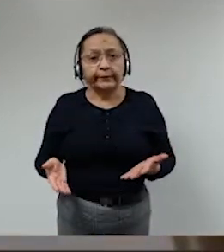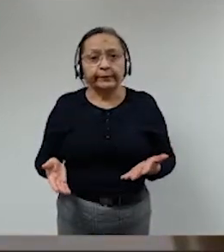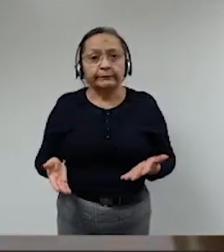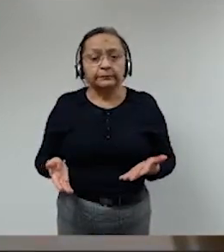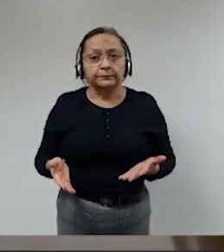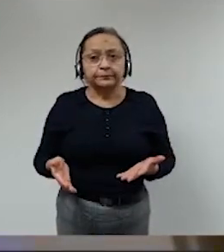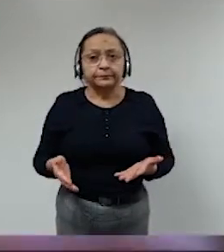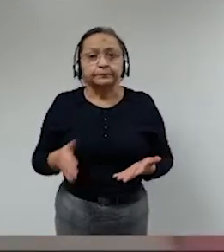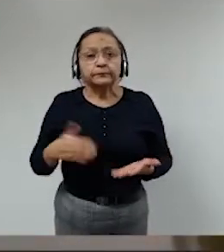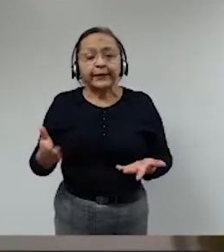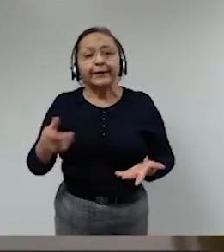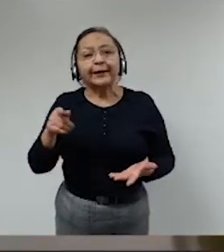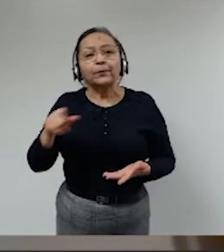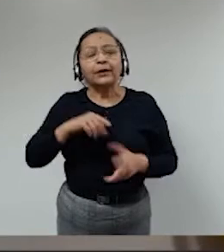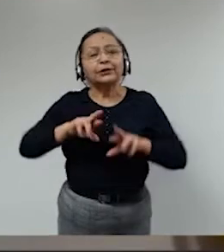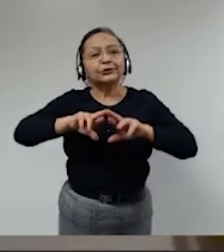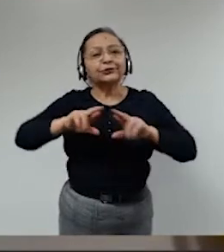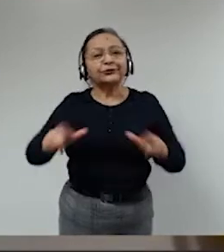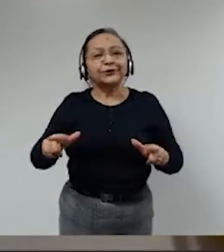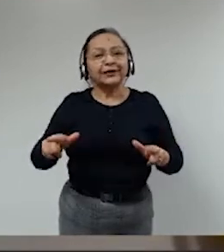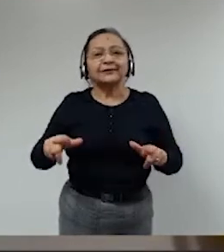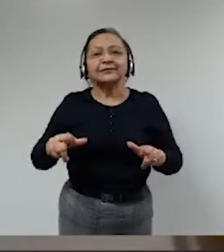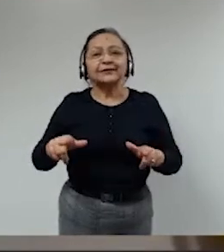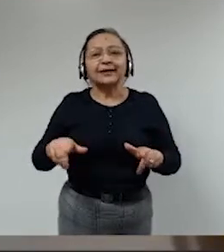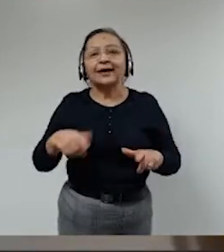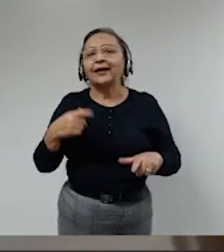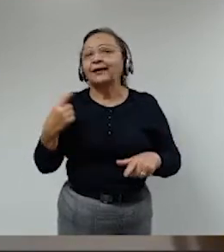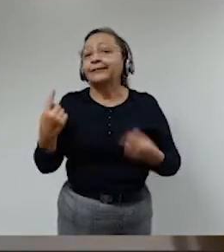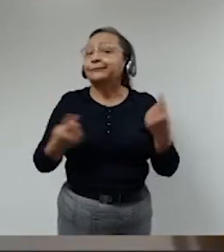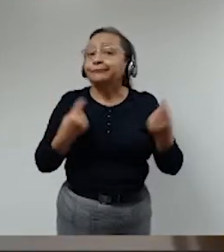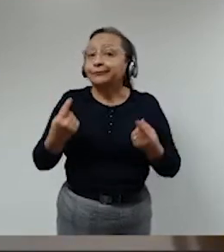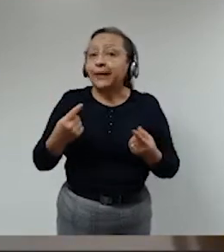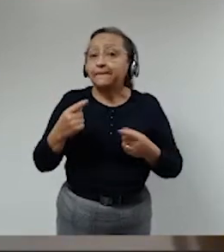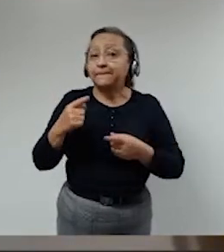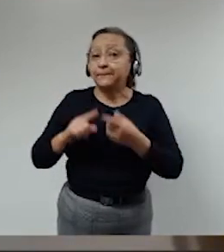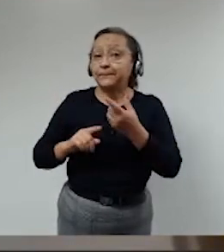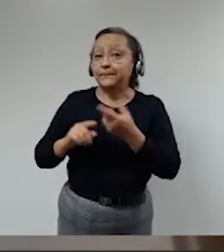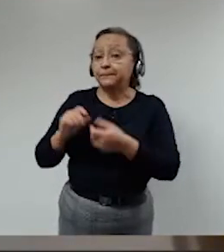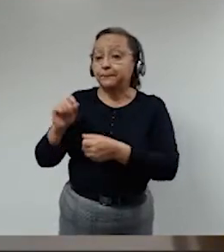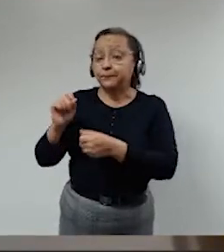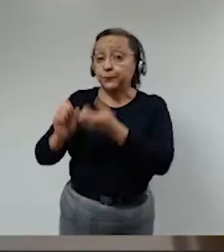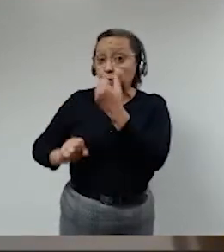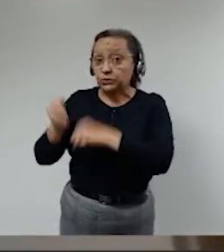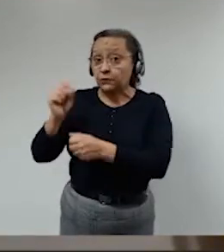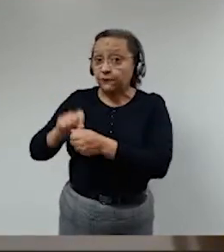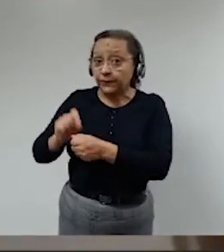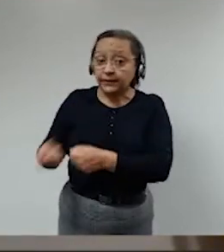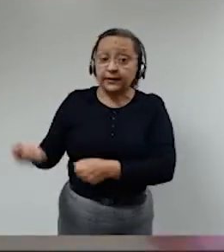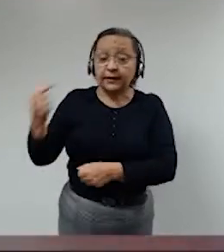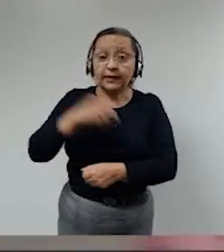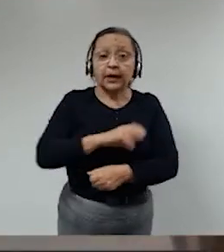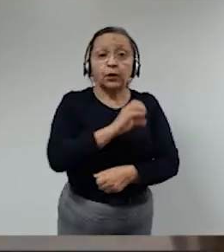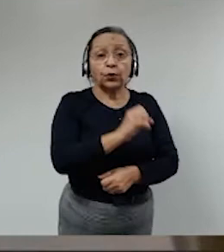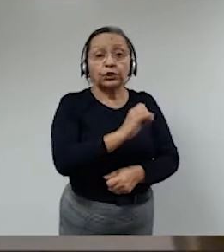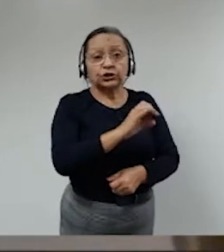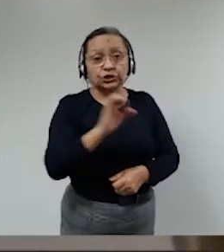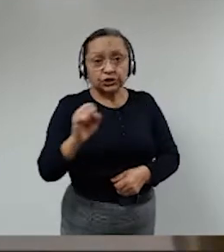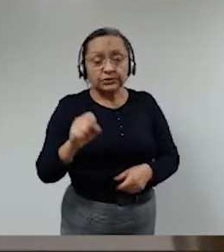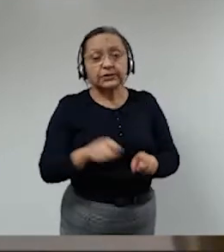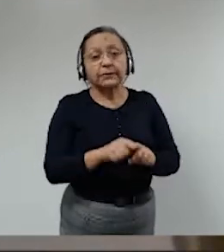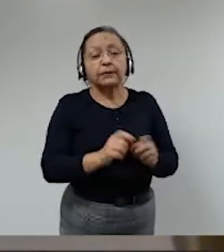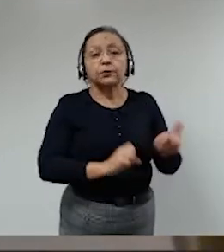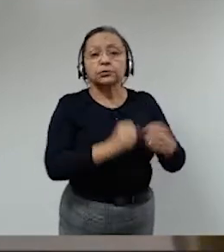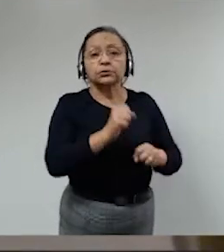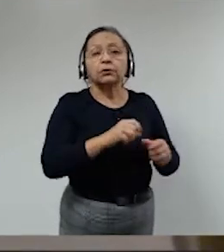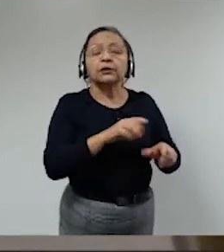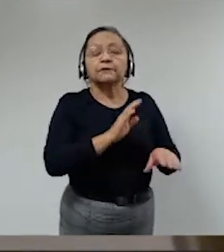vamos dizer assim, uma diferença entre a produção realizada para OTTs, por exemplo, e a produção realizada através do que a gente chama de